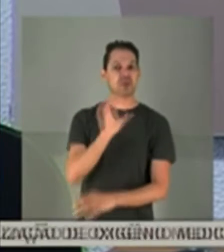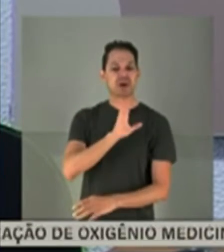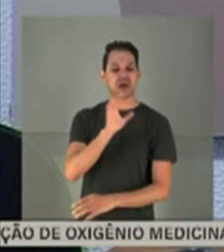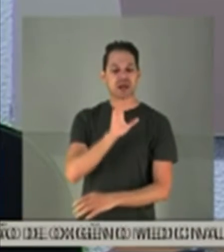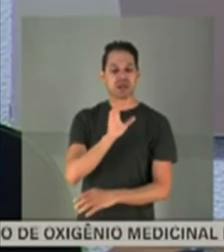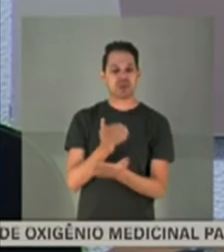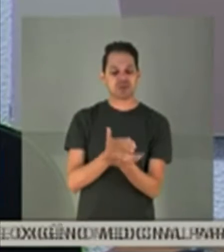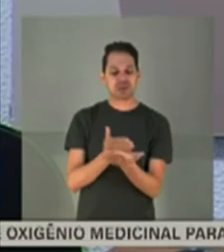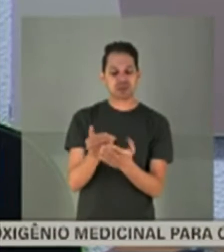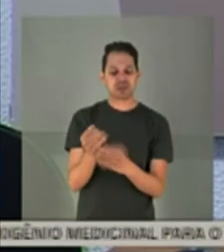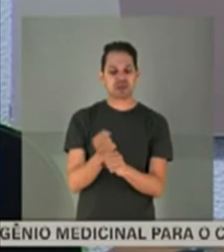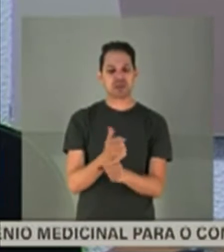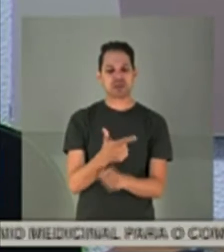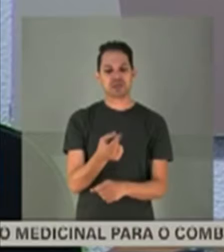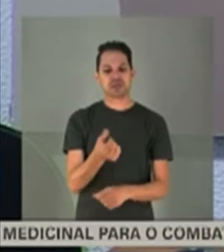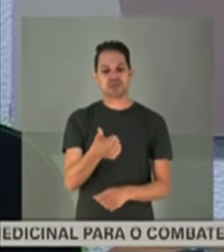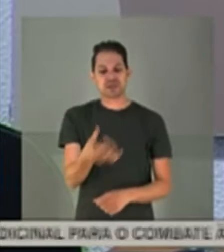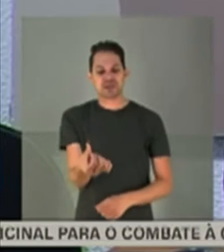de 2016.